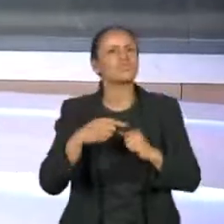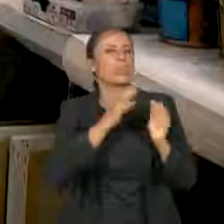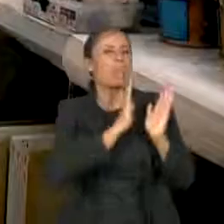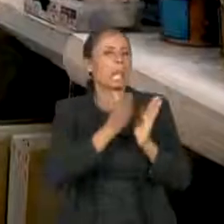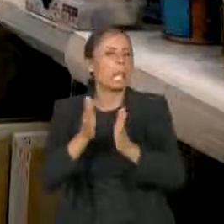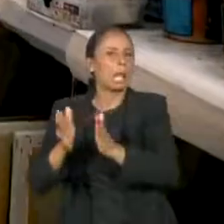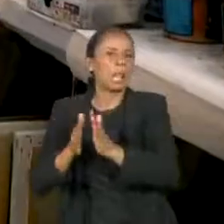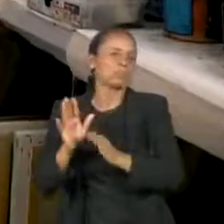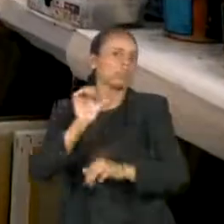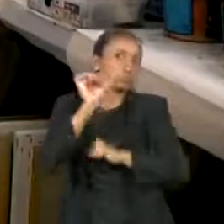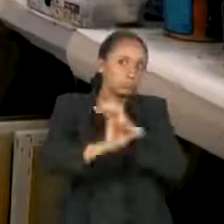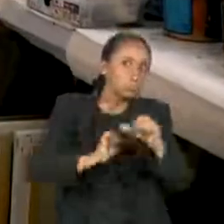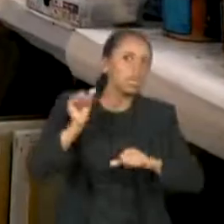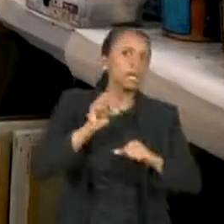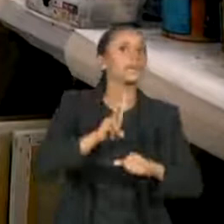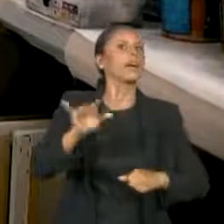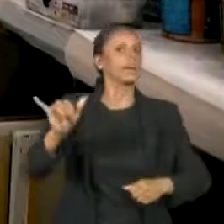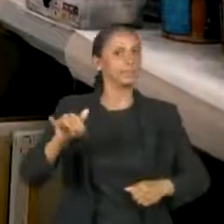ideias.